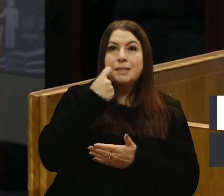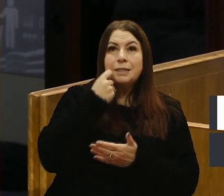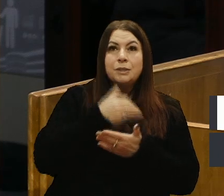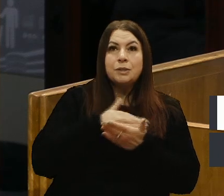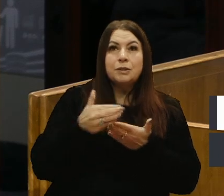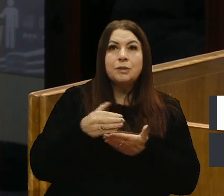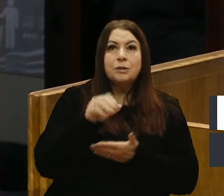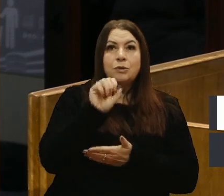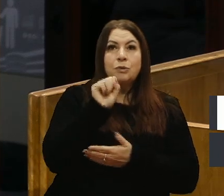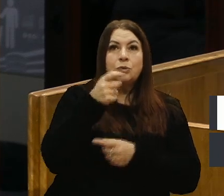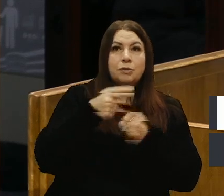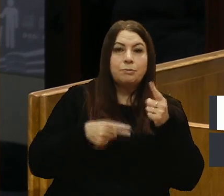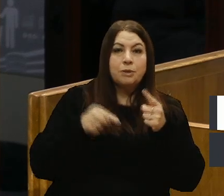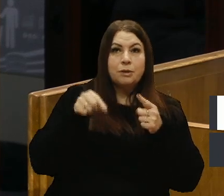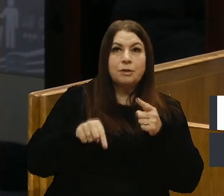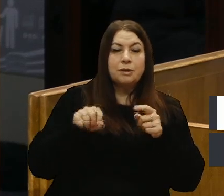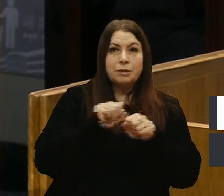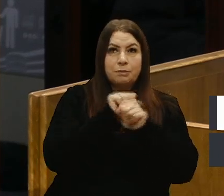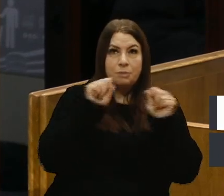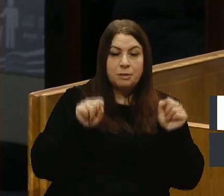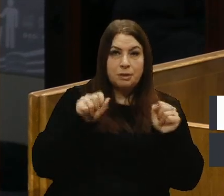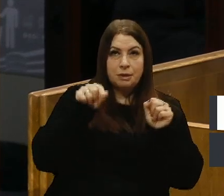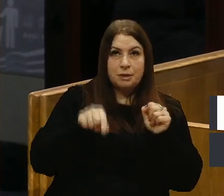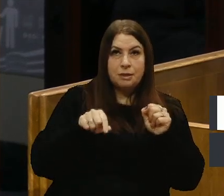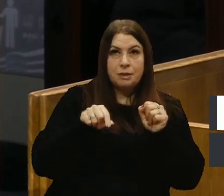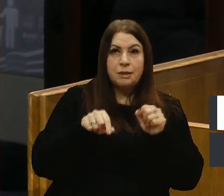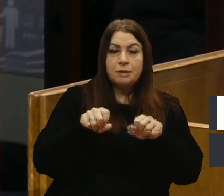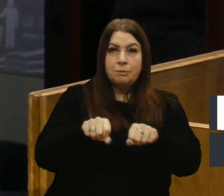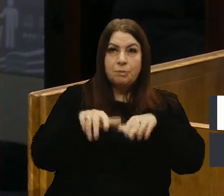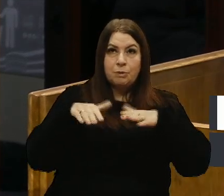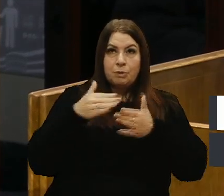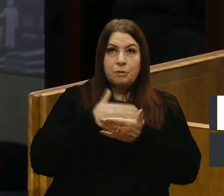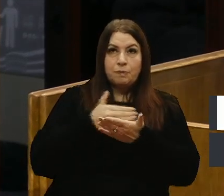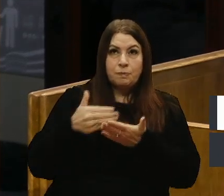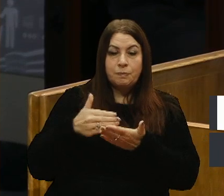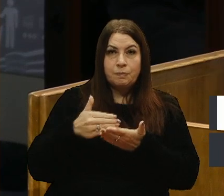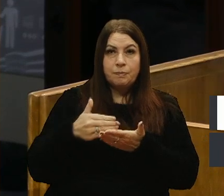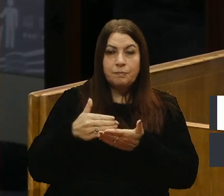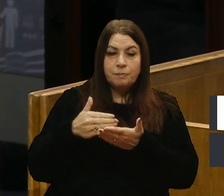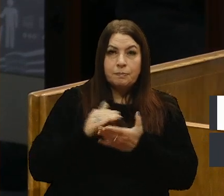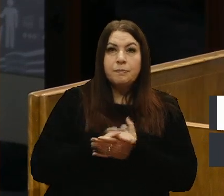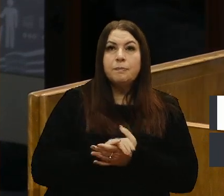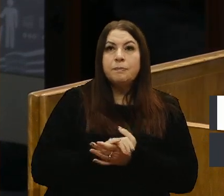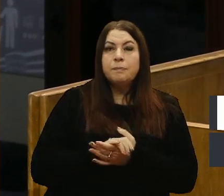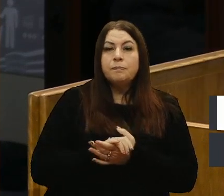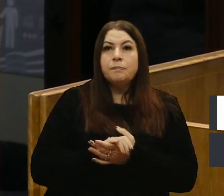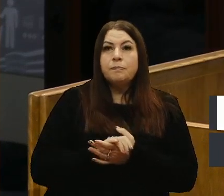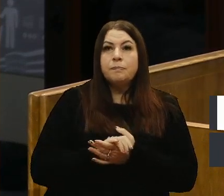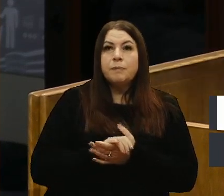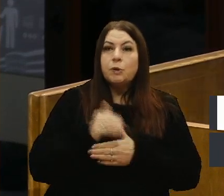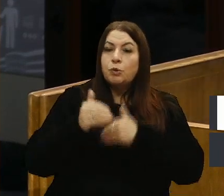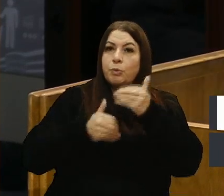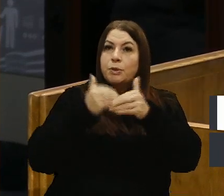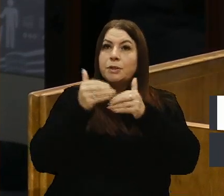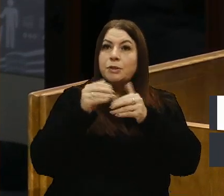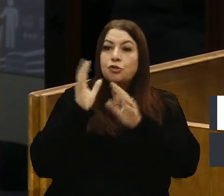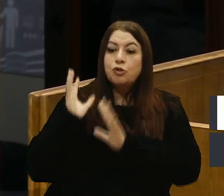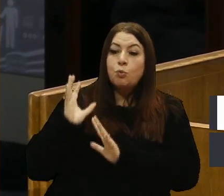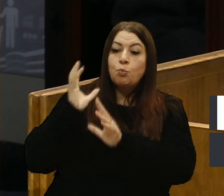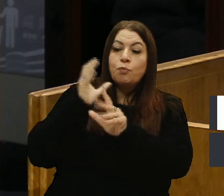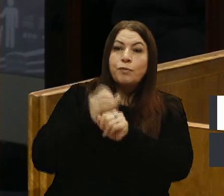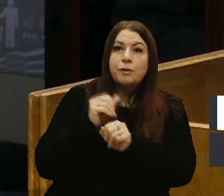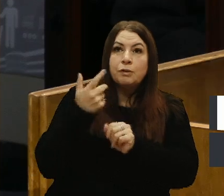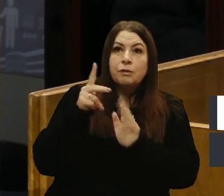das 8h30 da manhã, aqui nesse plenário, nós darmos o início, o pontapé inicial do processo de revisão do